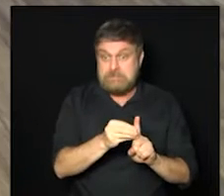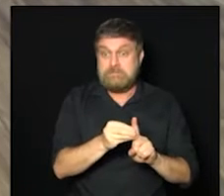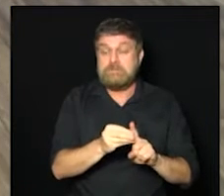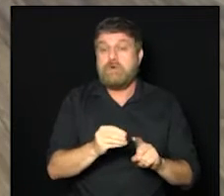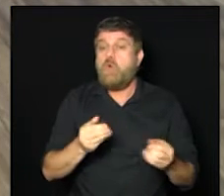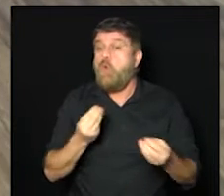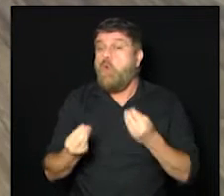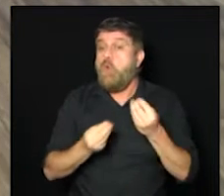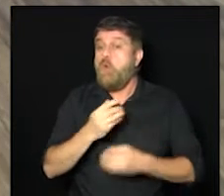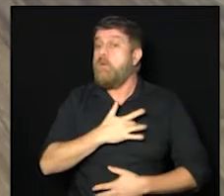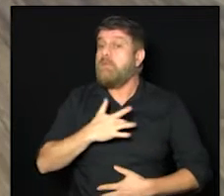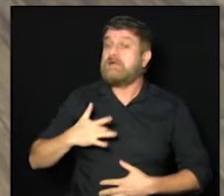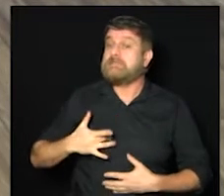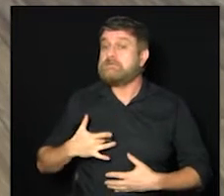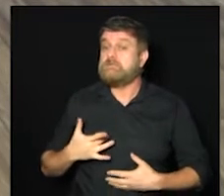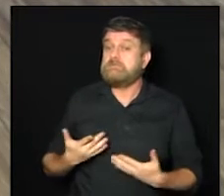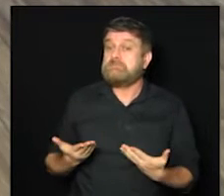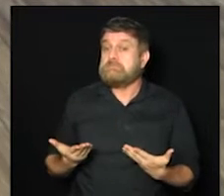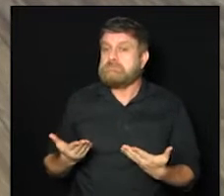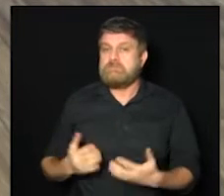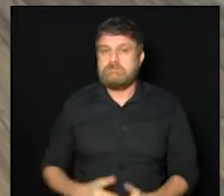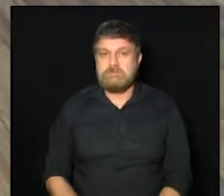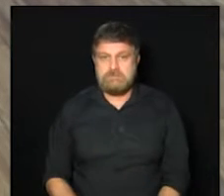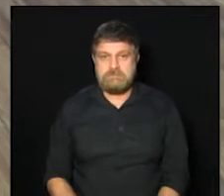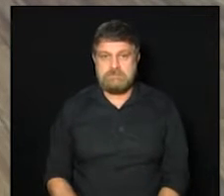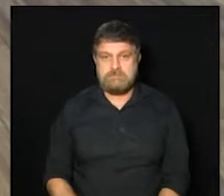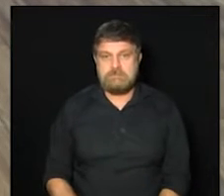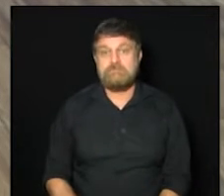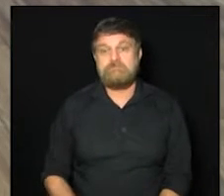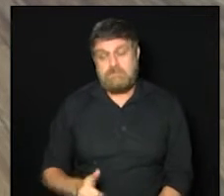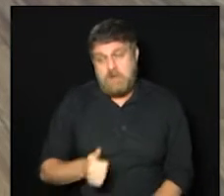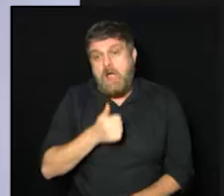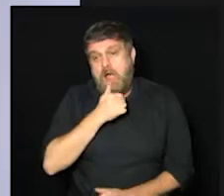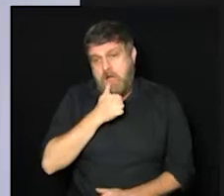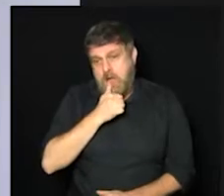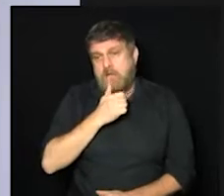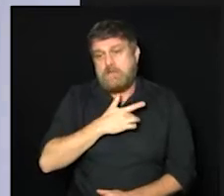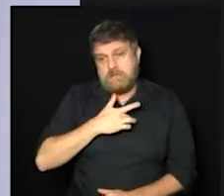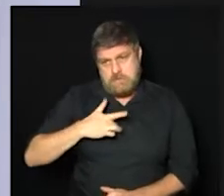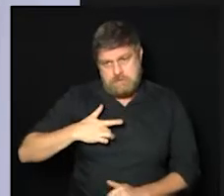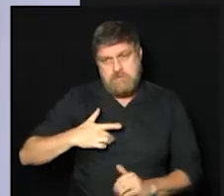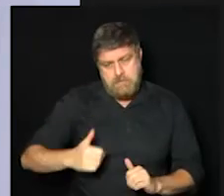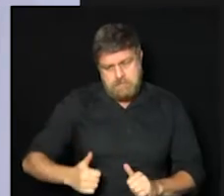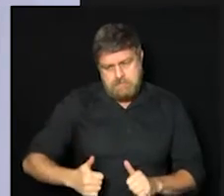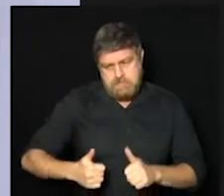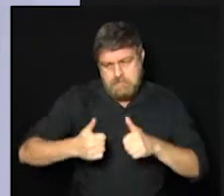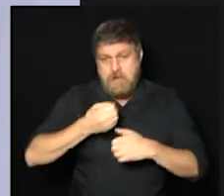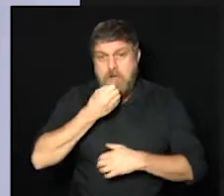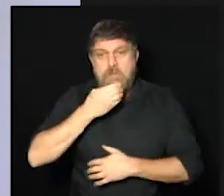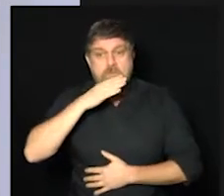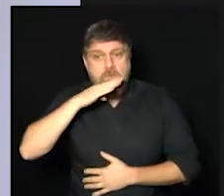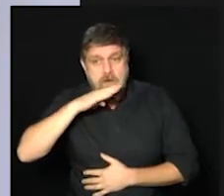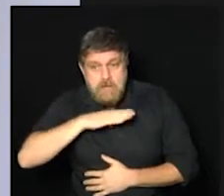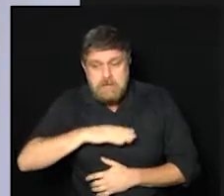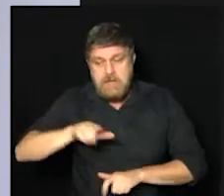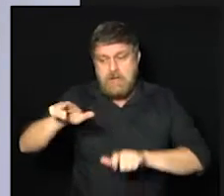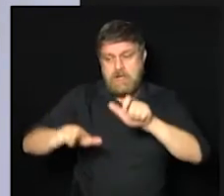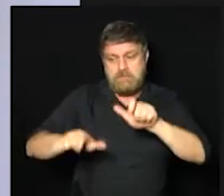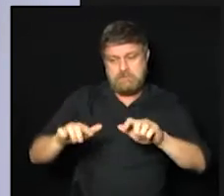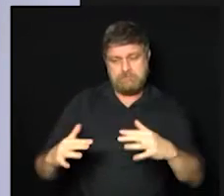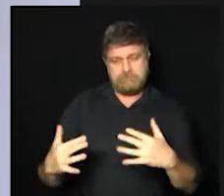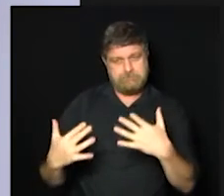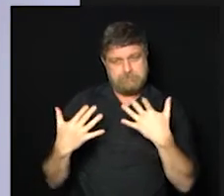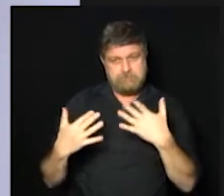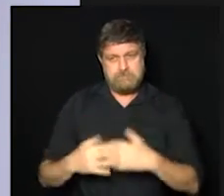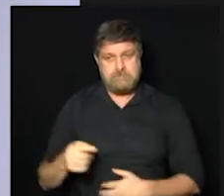essa recuperação? É, ele ainda está se recuperando, Gabriel. Boa tarde ao telespectador.